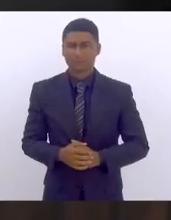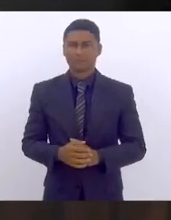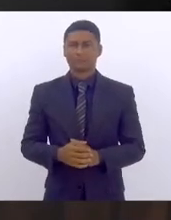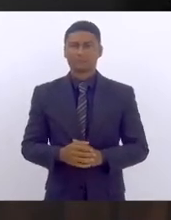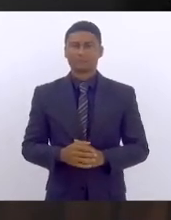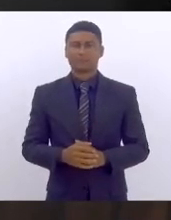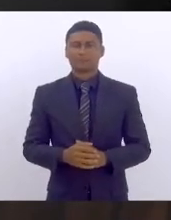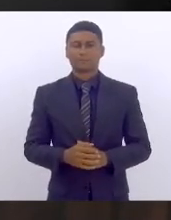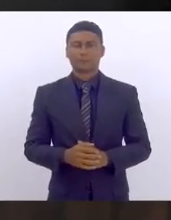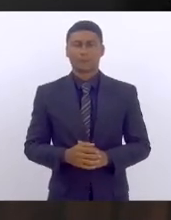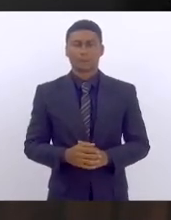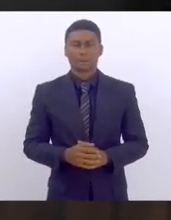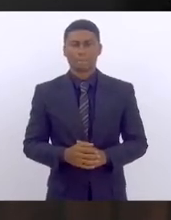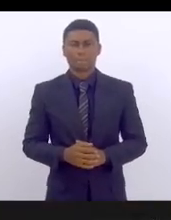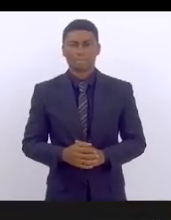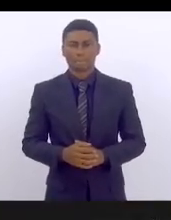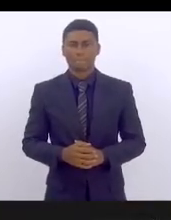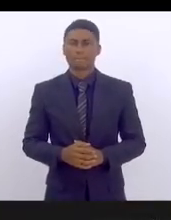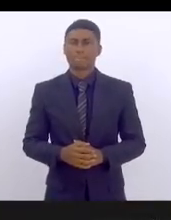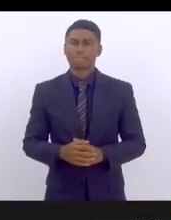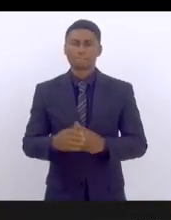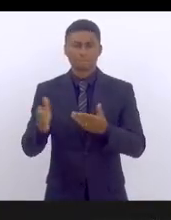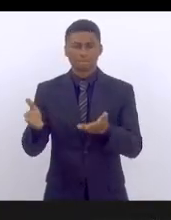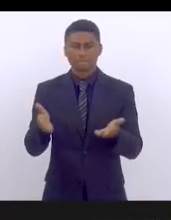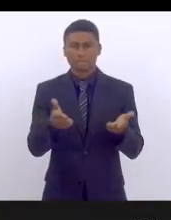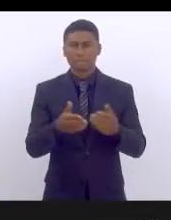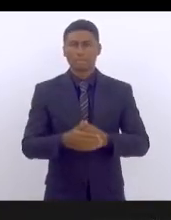Por favor. Pois não, deputada.